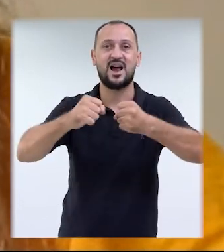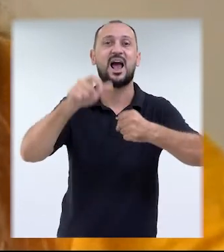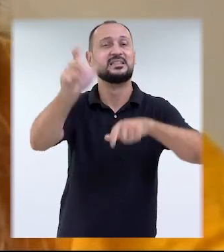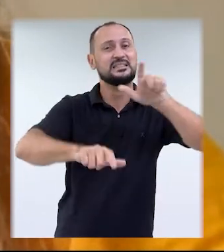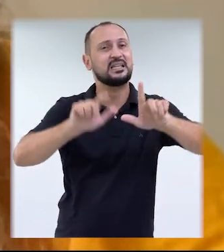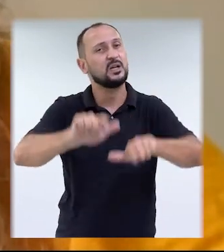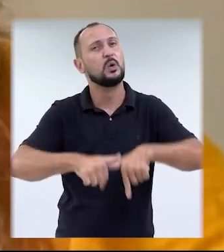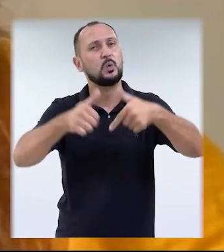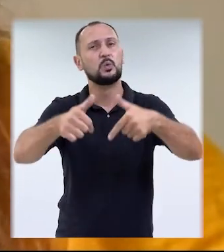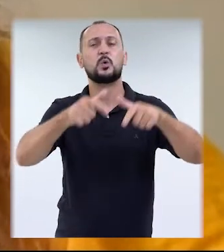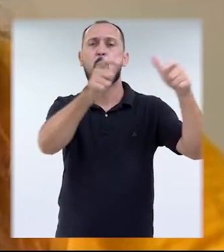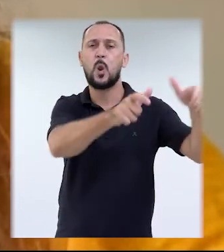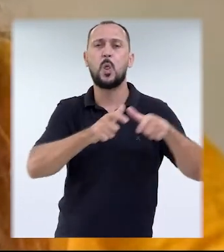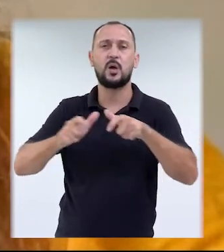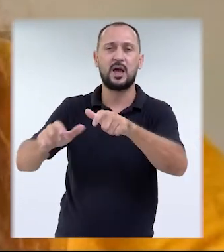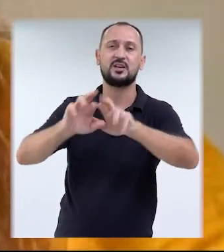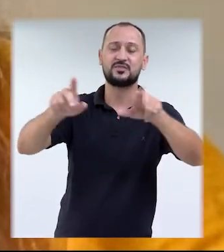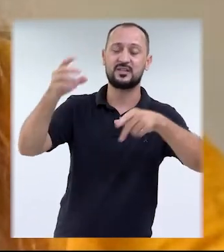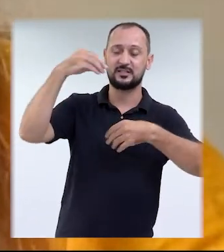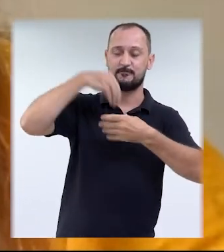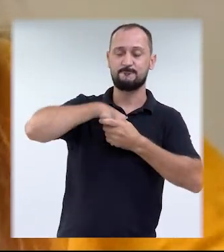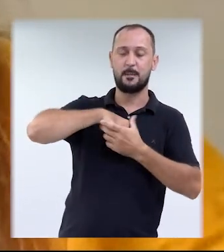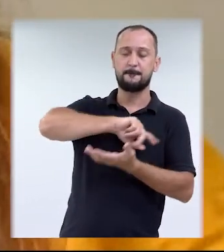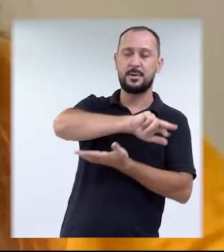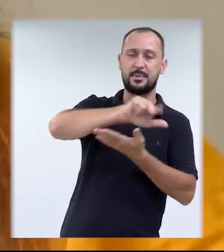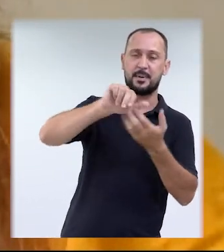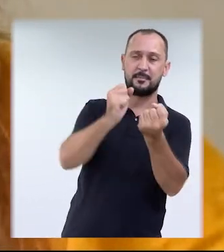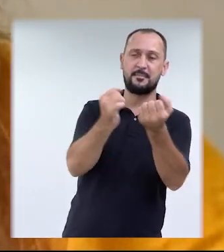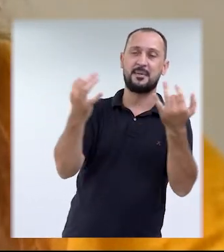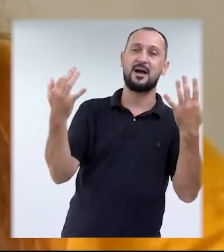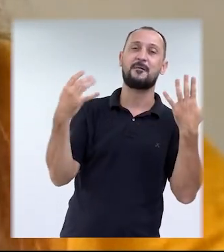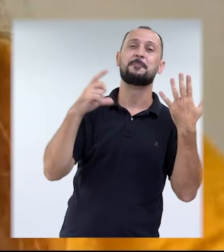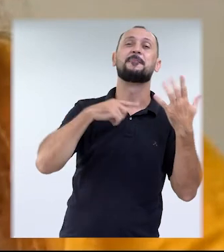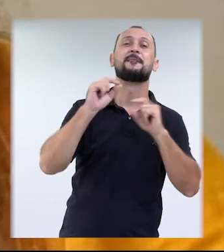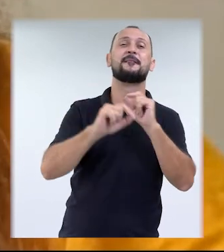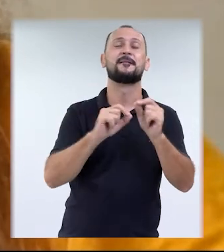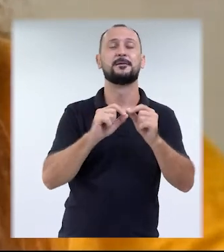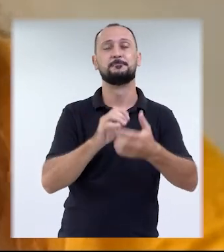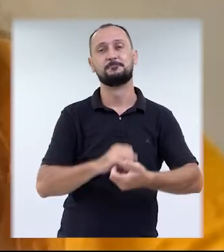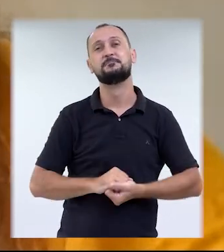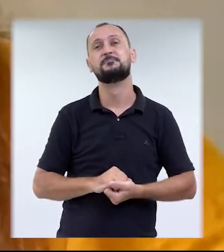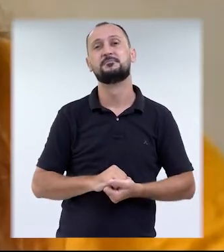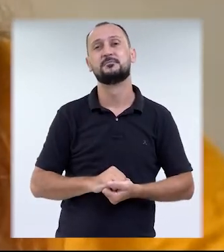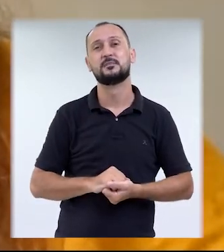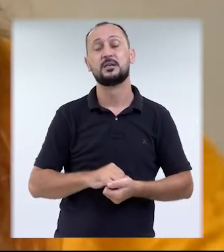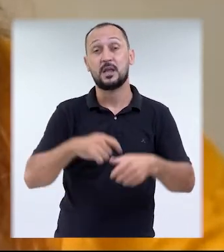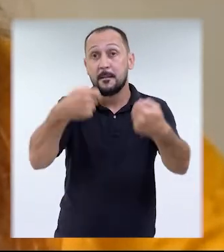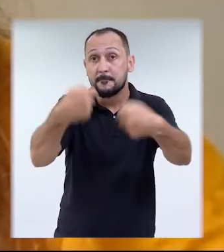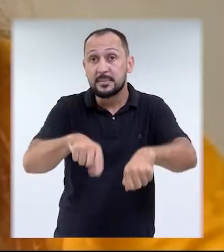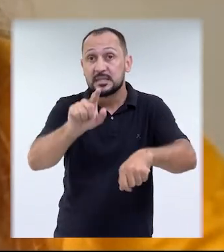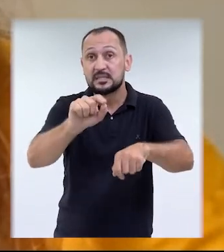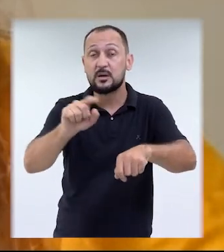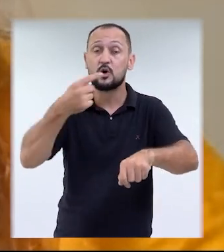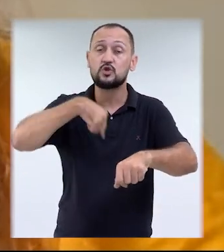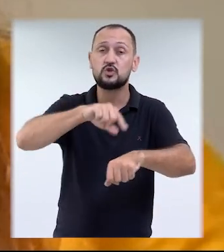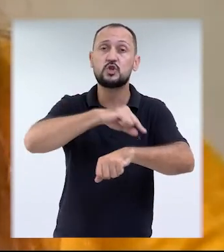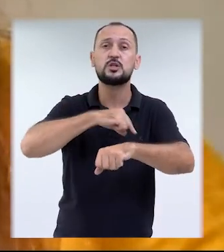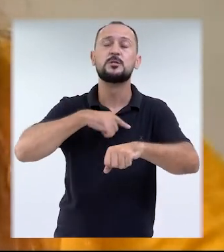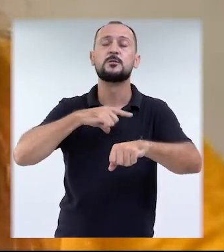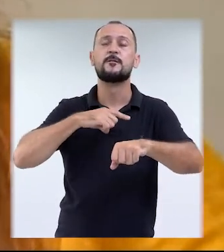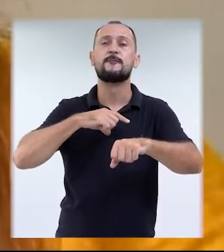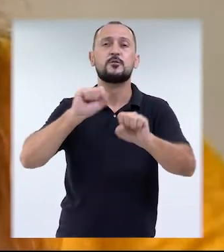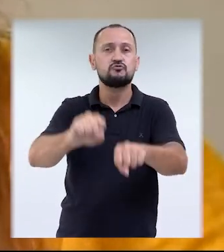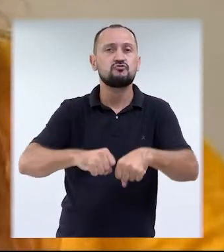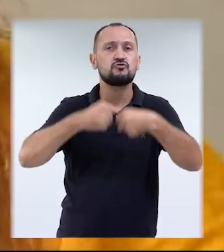incluindo-se as que lutam em difíceis paisagens interiores, bem como as que lutam no mundo e por ele. Precisamos nos esforçar